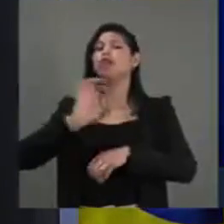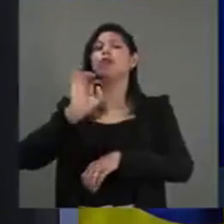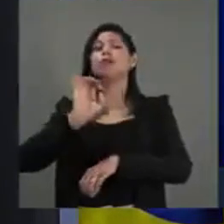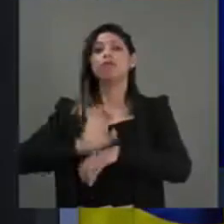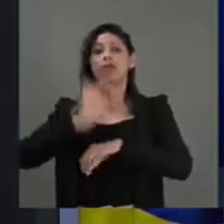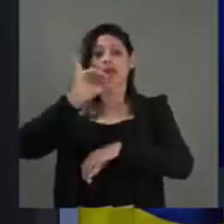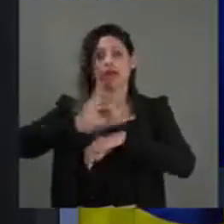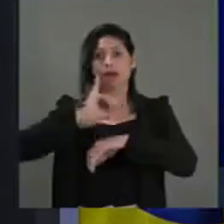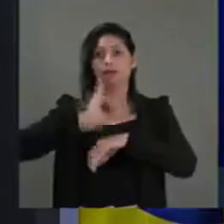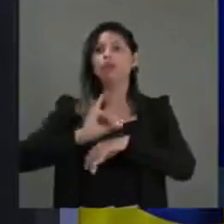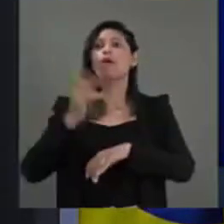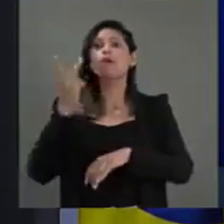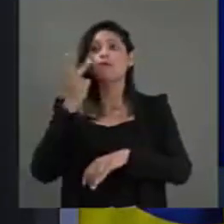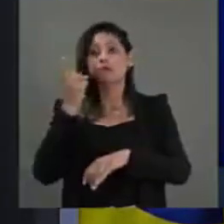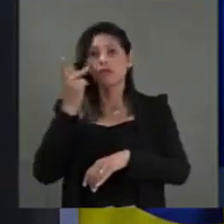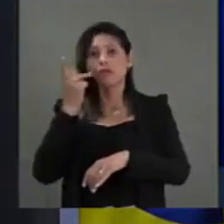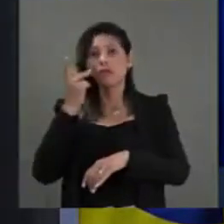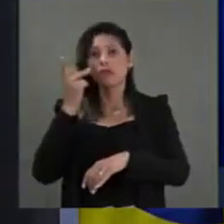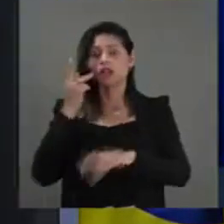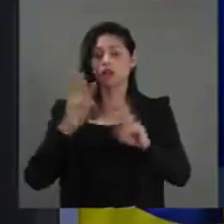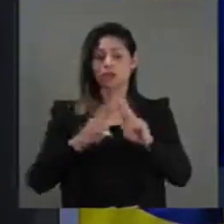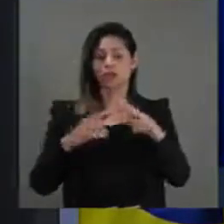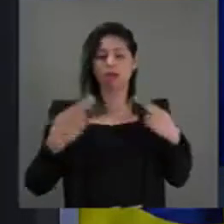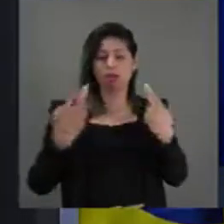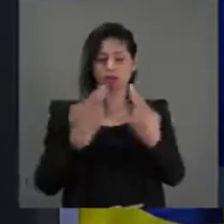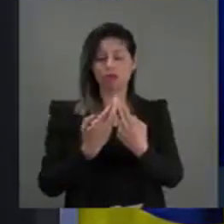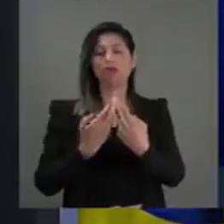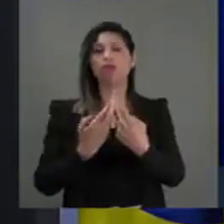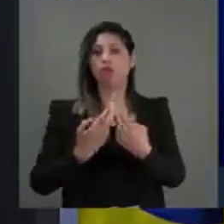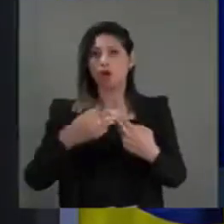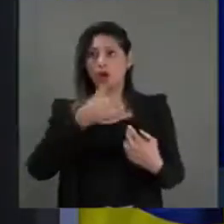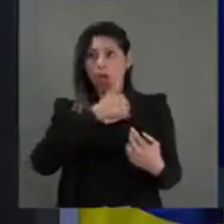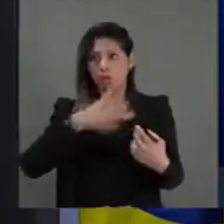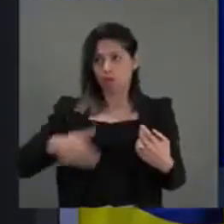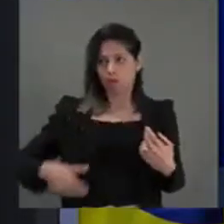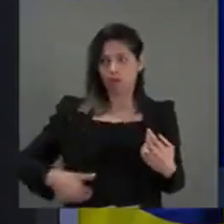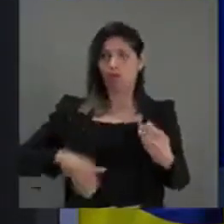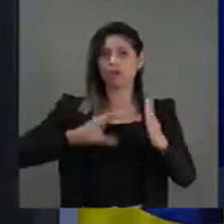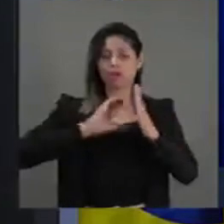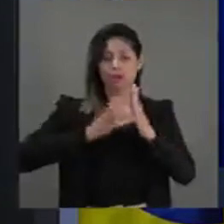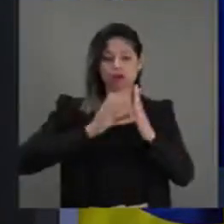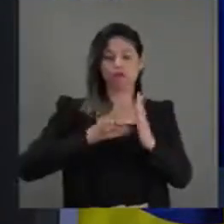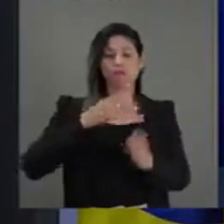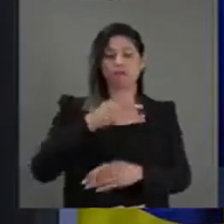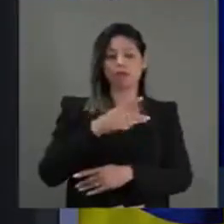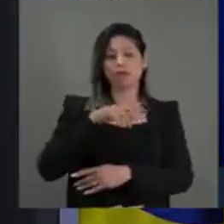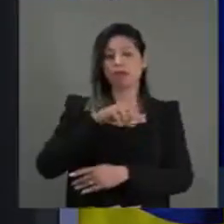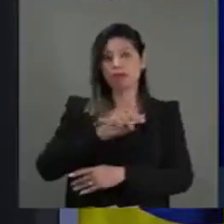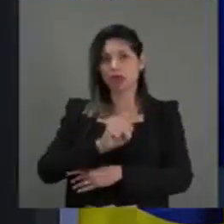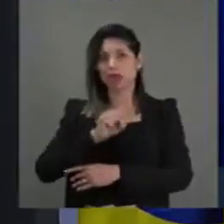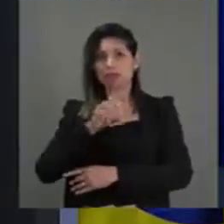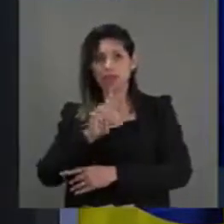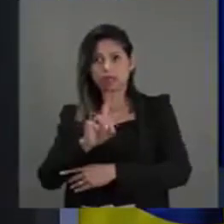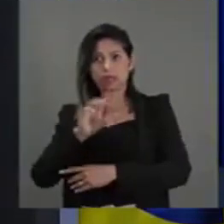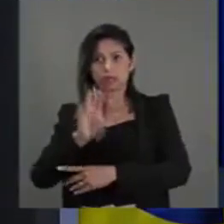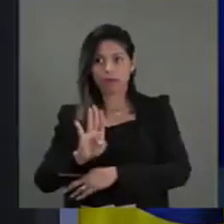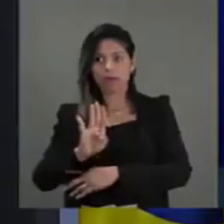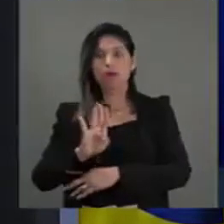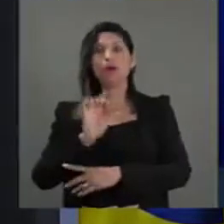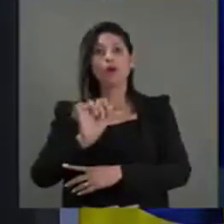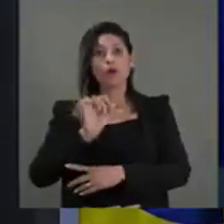numa reunião pública do PSDB, onde o